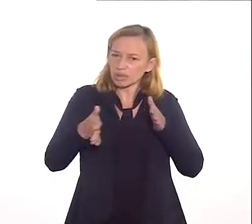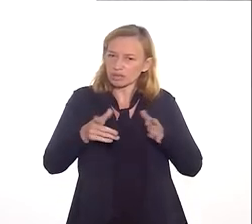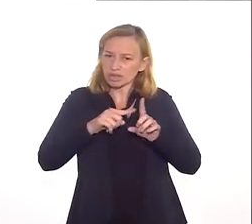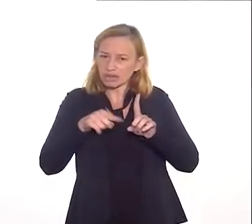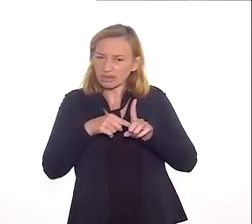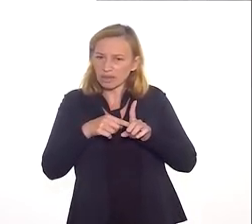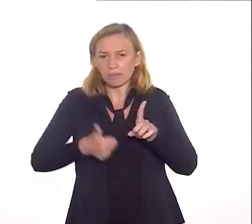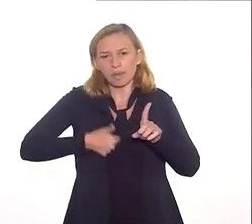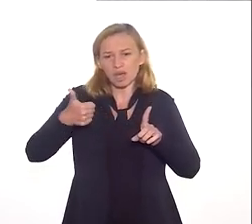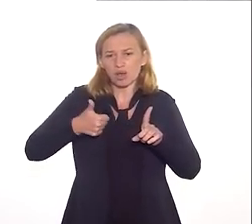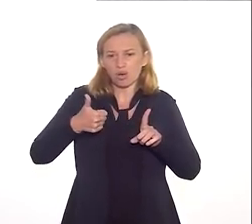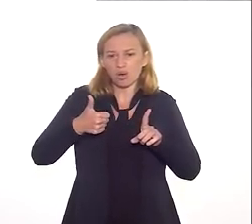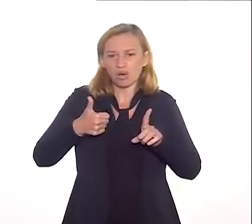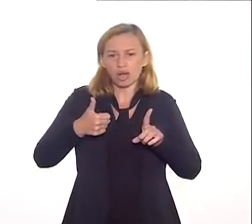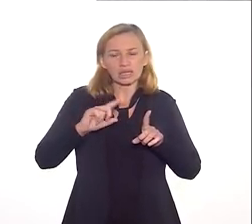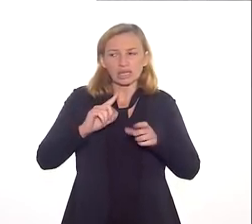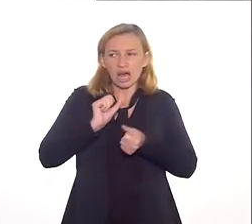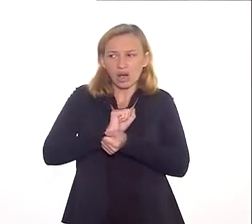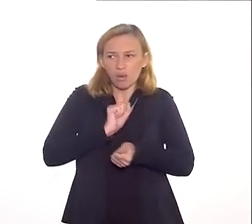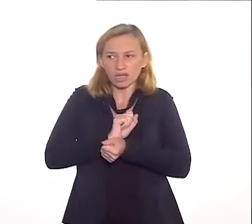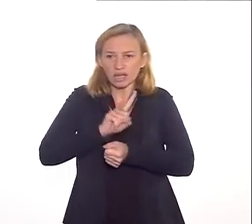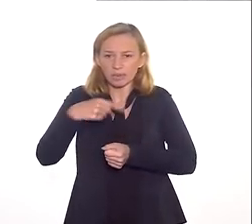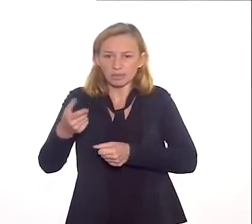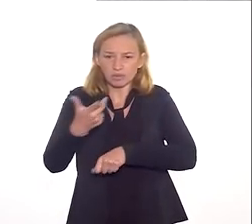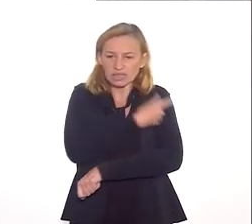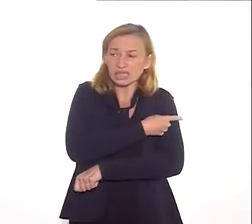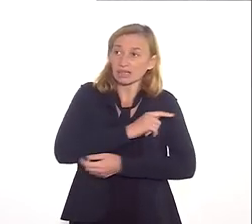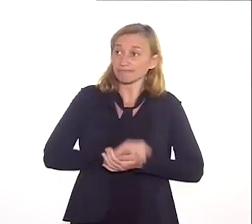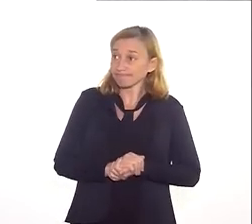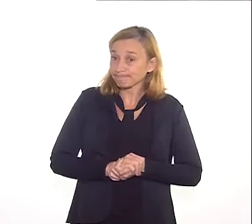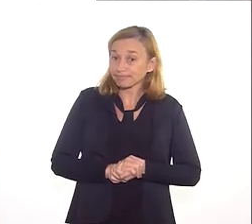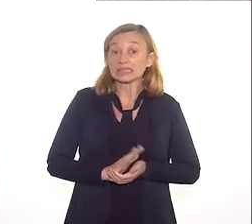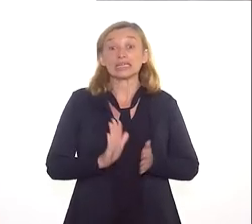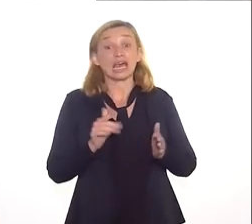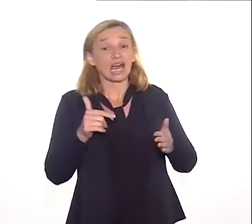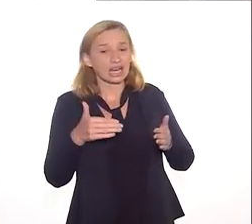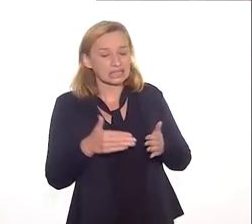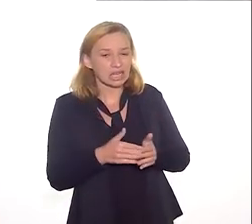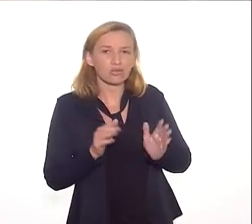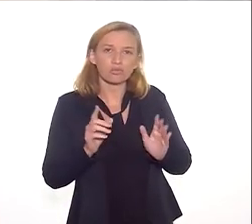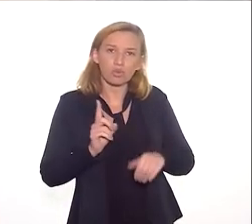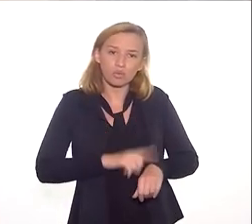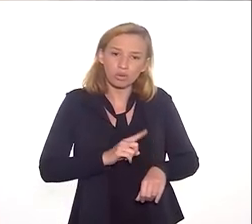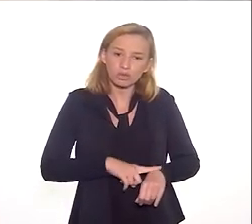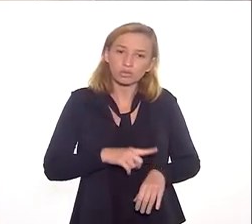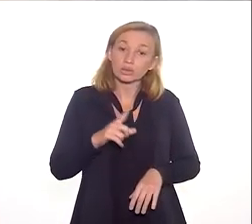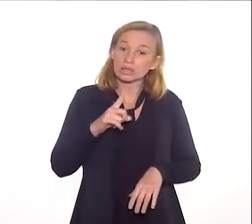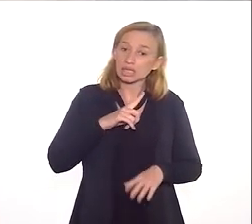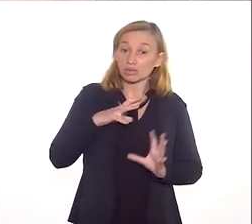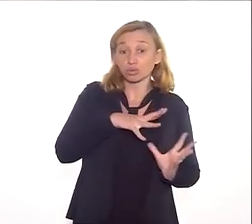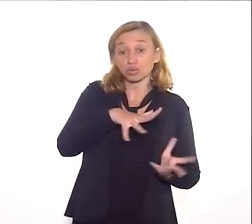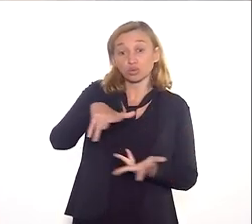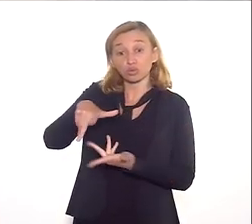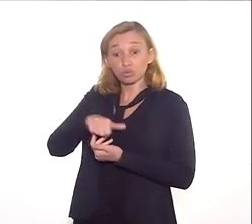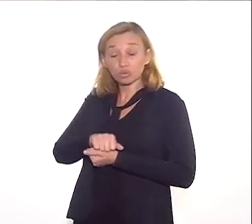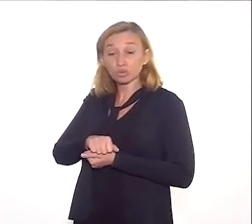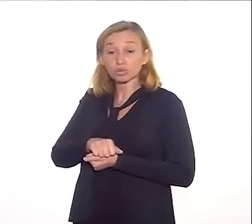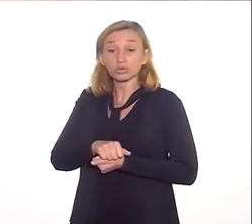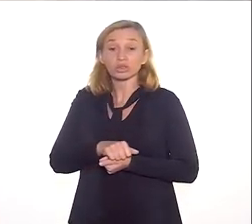da gravidez que é melhor a mulher esperar para vacinar? Olha, até o presente momento, o que a gente tem no